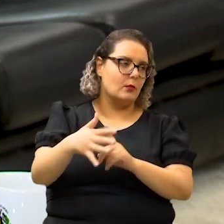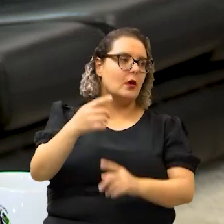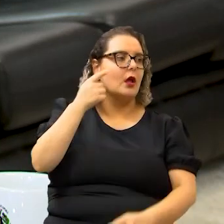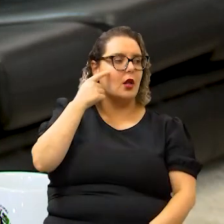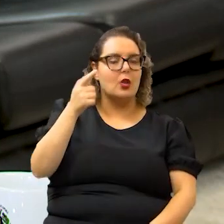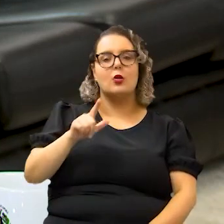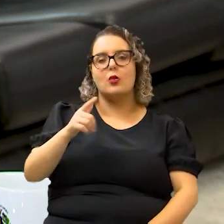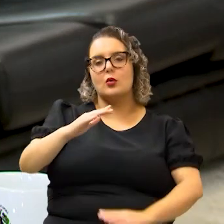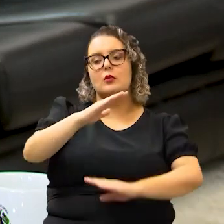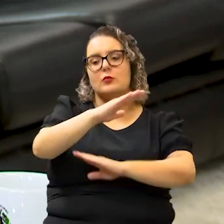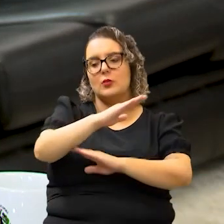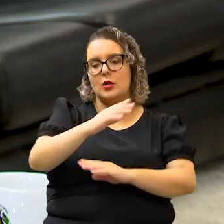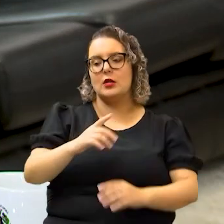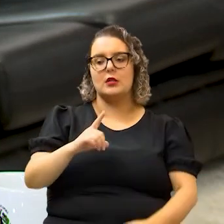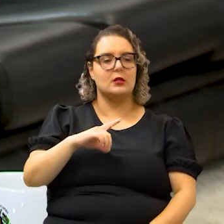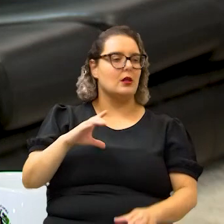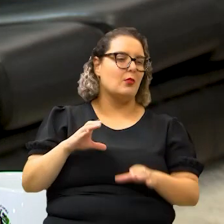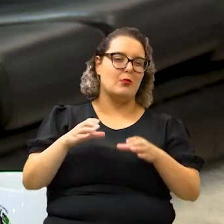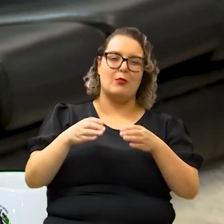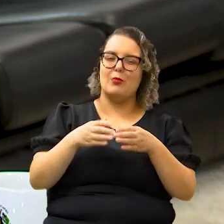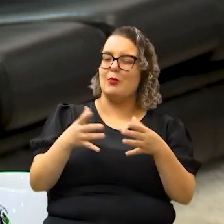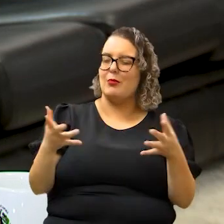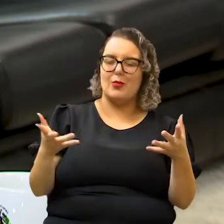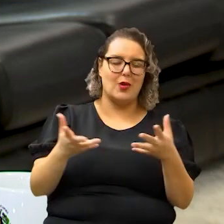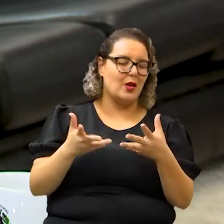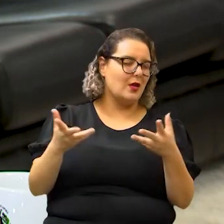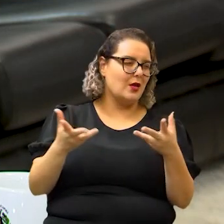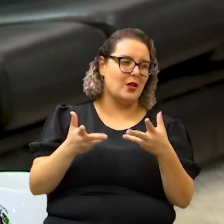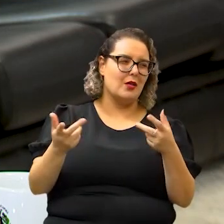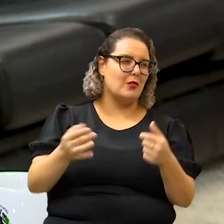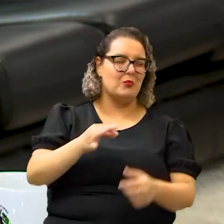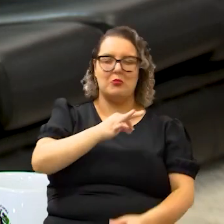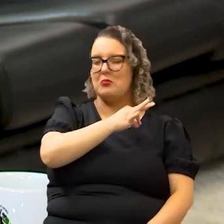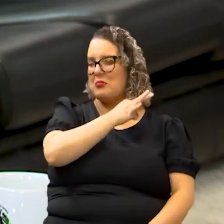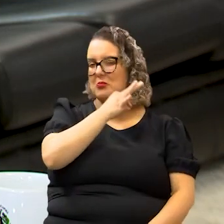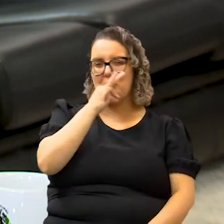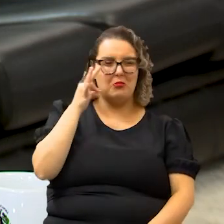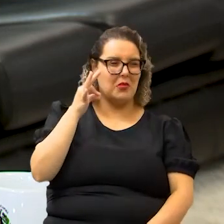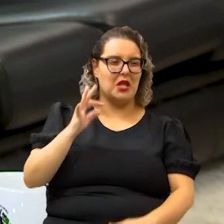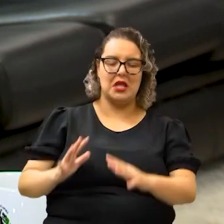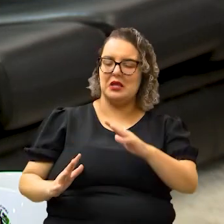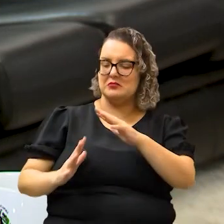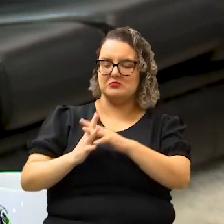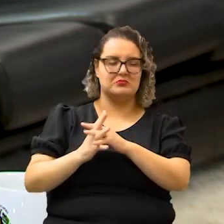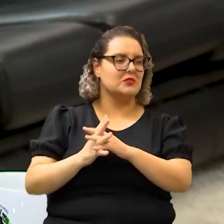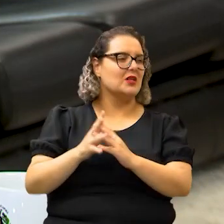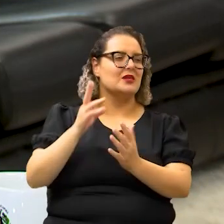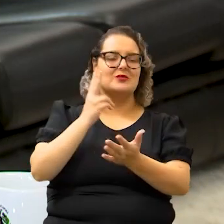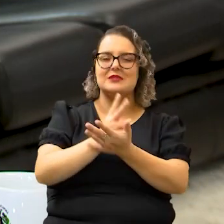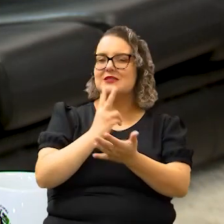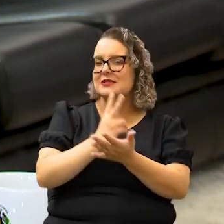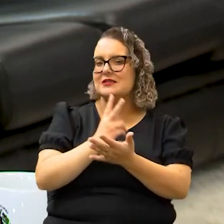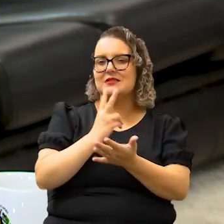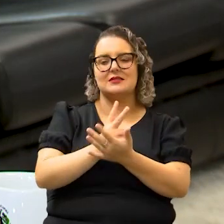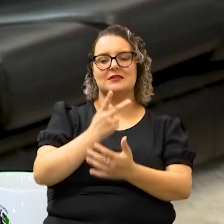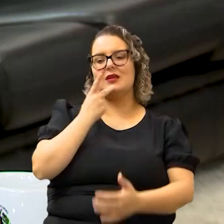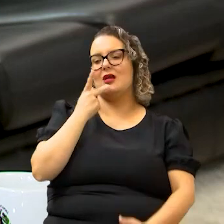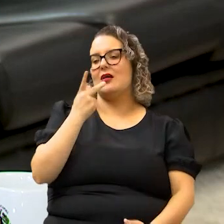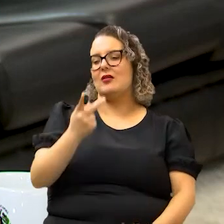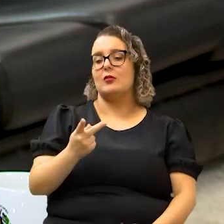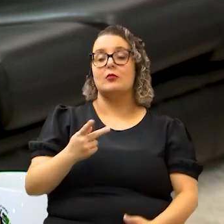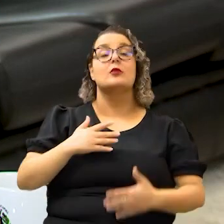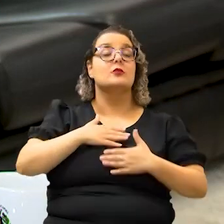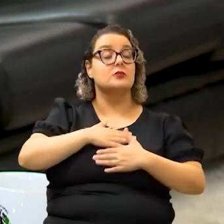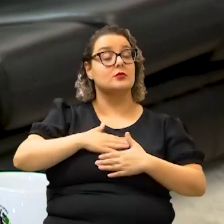Então, na Câmara, obviamente, a gente conta com uma equipe de profissionais de primeira ordem. Eu não me canso